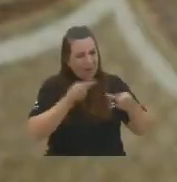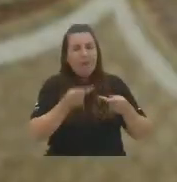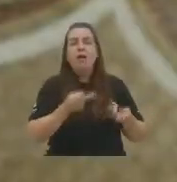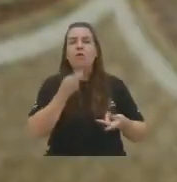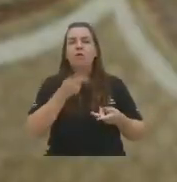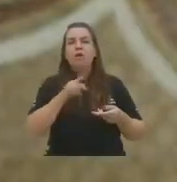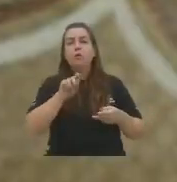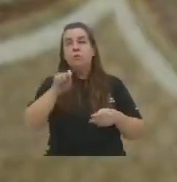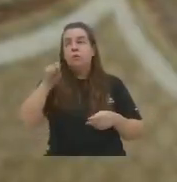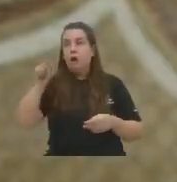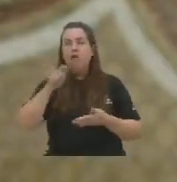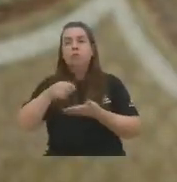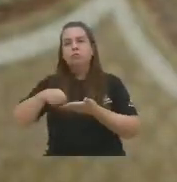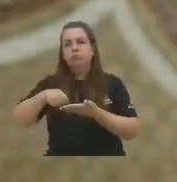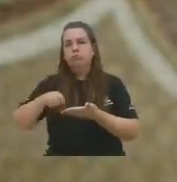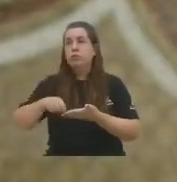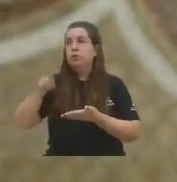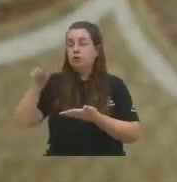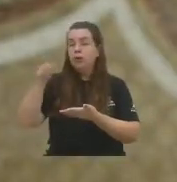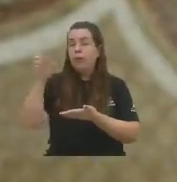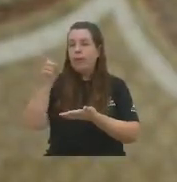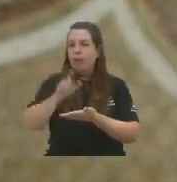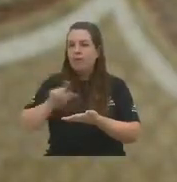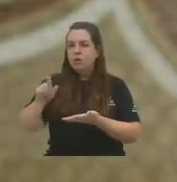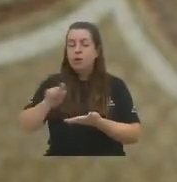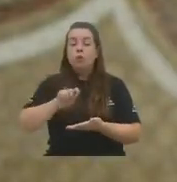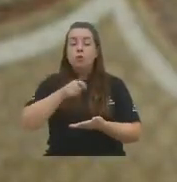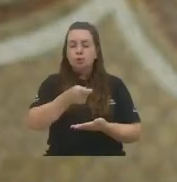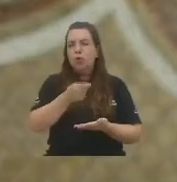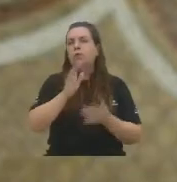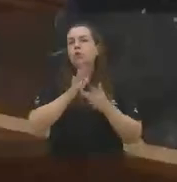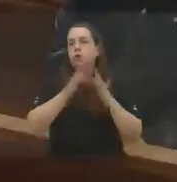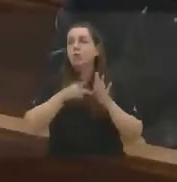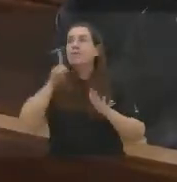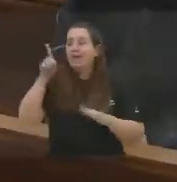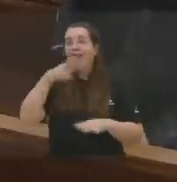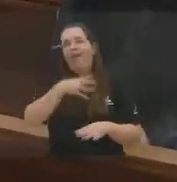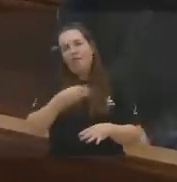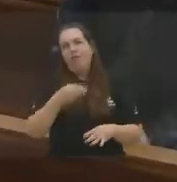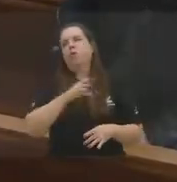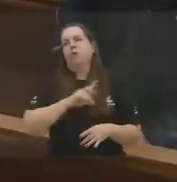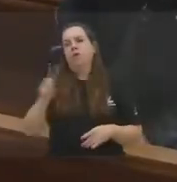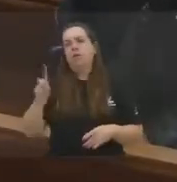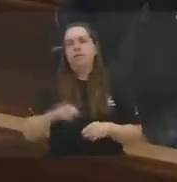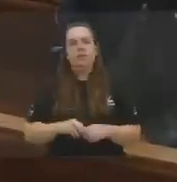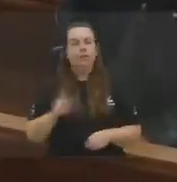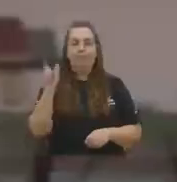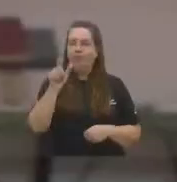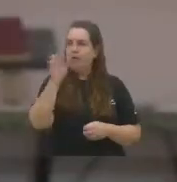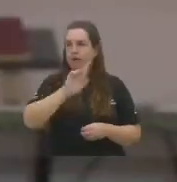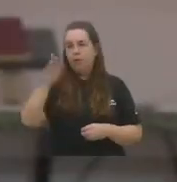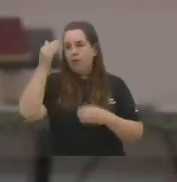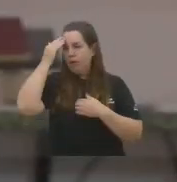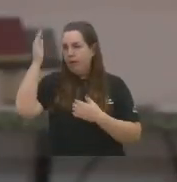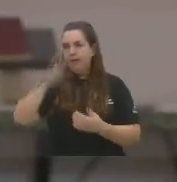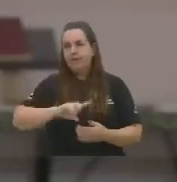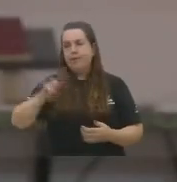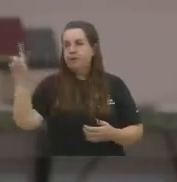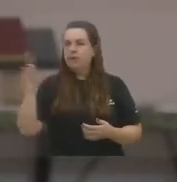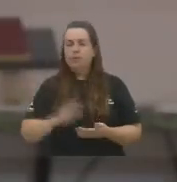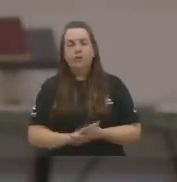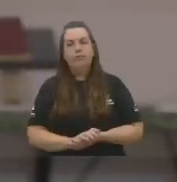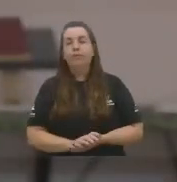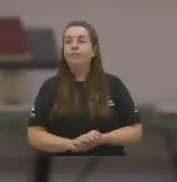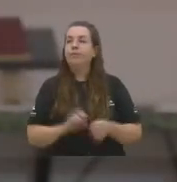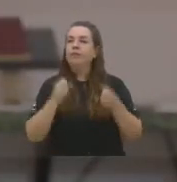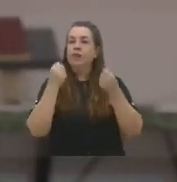pelas Escrituras que Jesus é o Messias. Palavra do Senhor. Graças a Deus. O Salmo